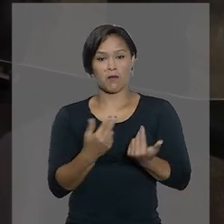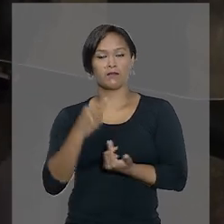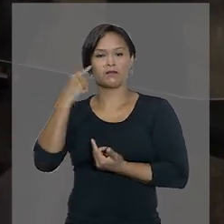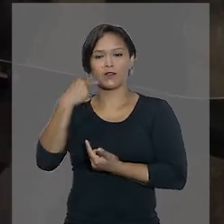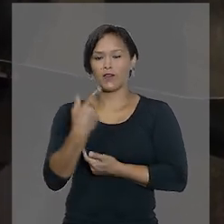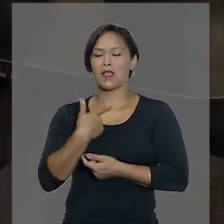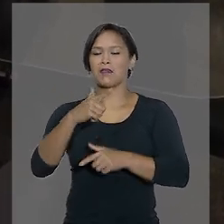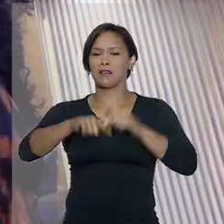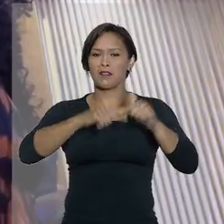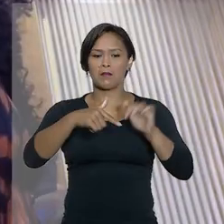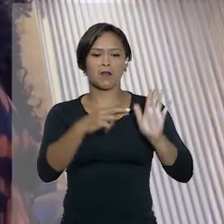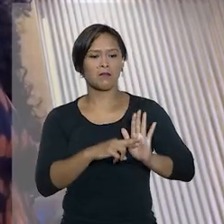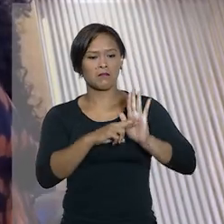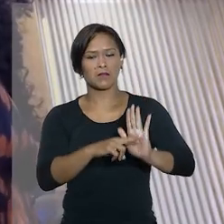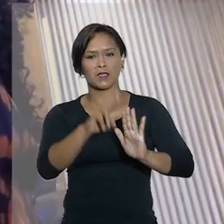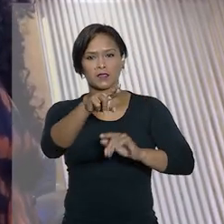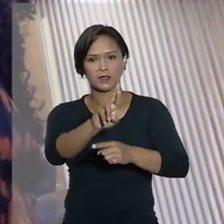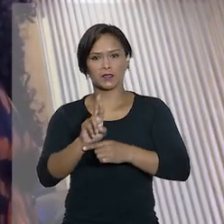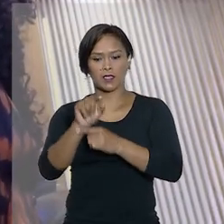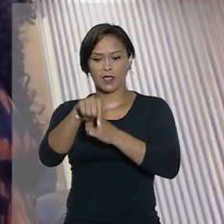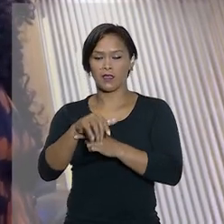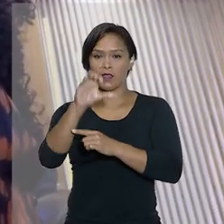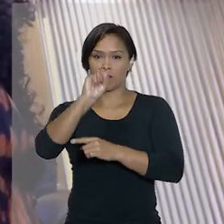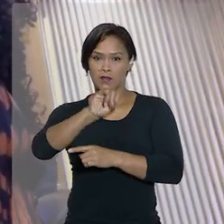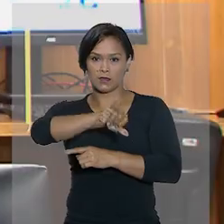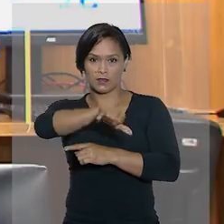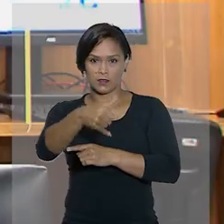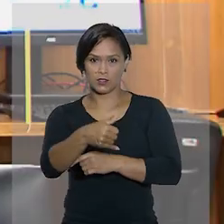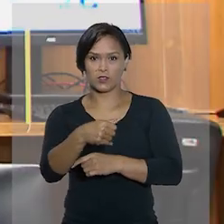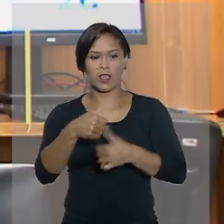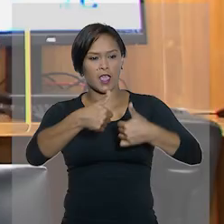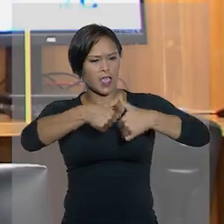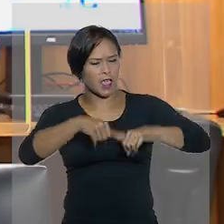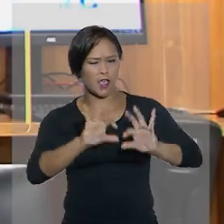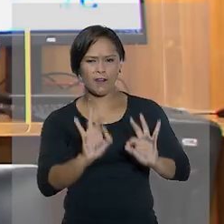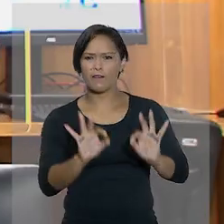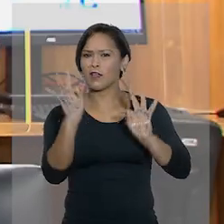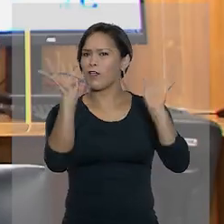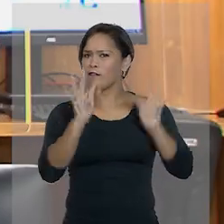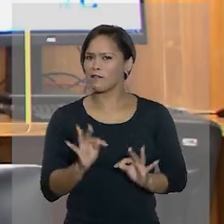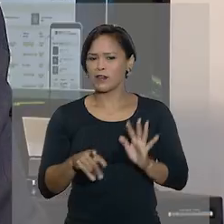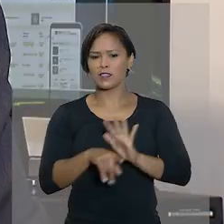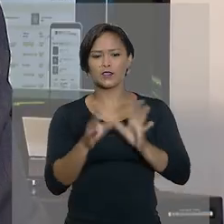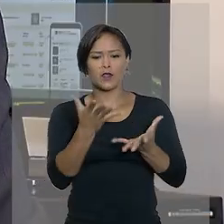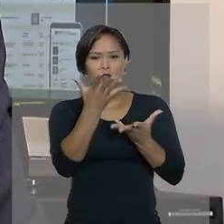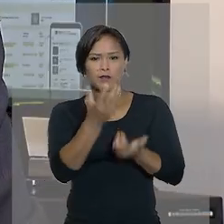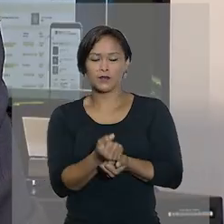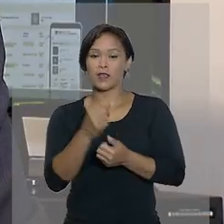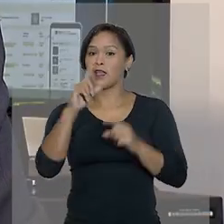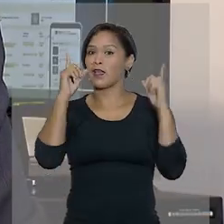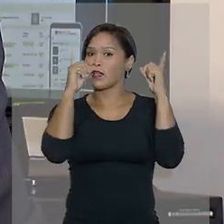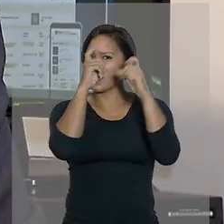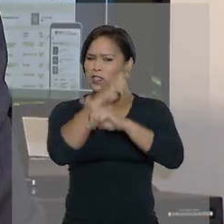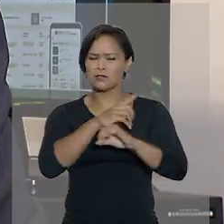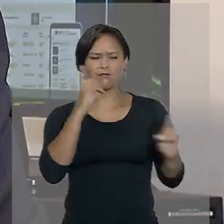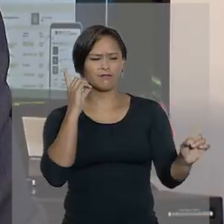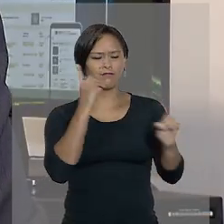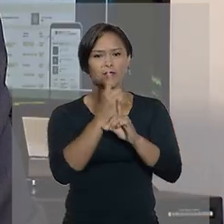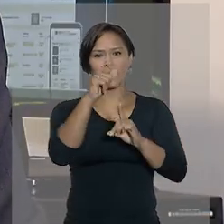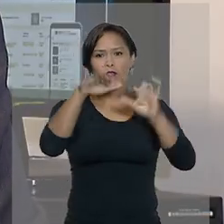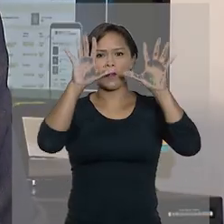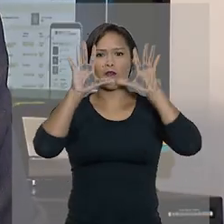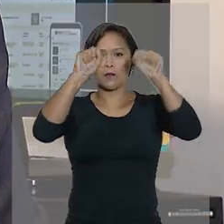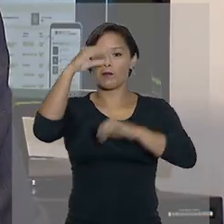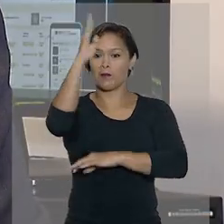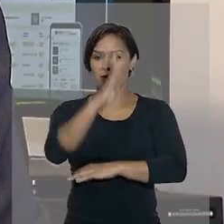advogada e representante do cidadão aqui no tribunal, eu fico muito satisfeita com esse acolhimento. É difícil você ver num tribunal